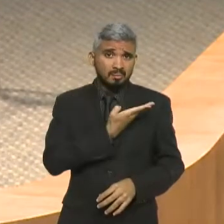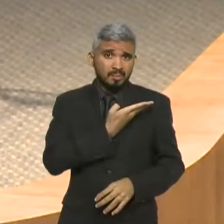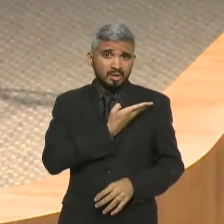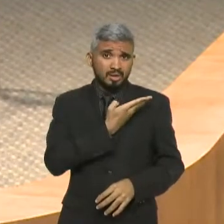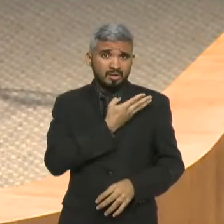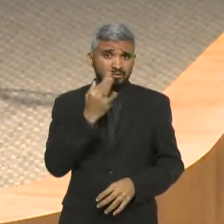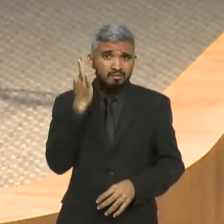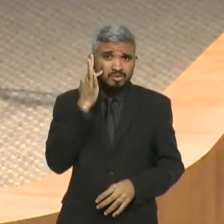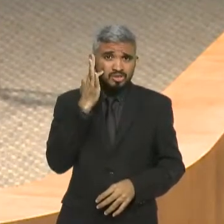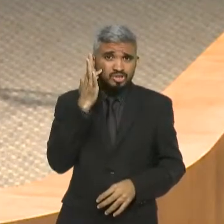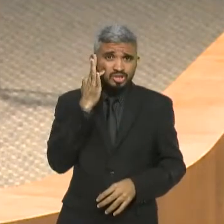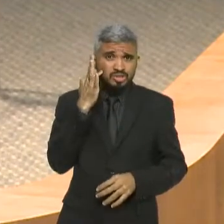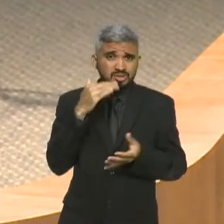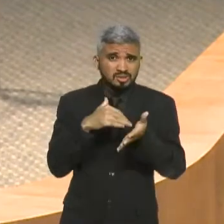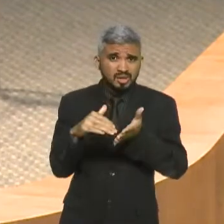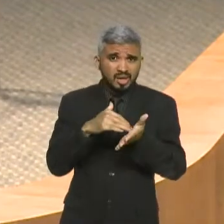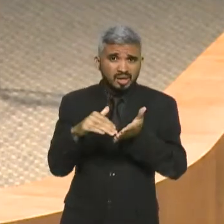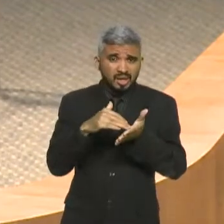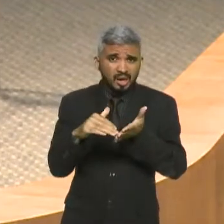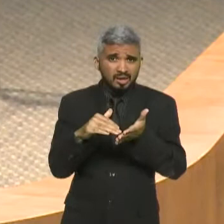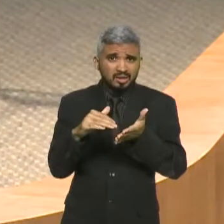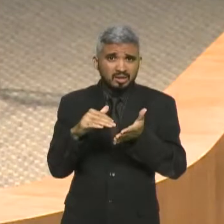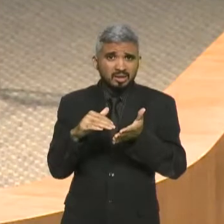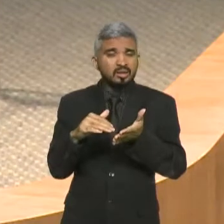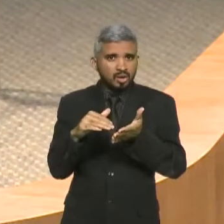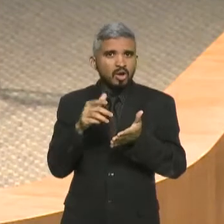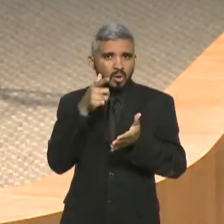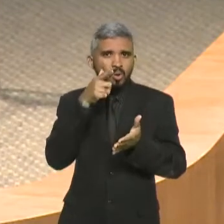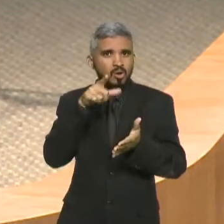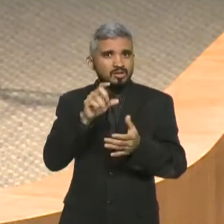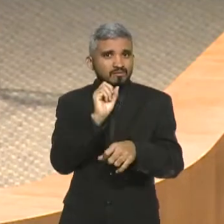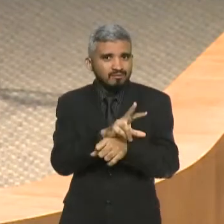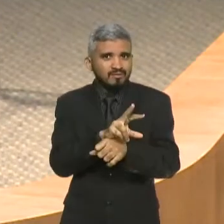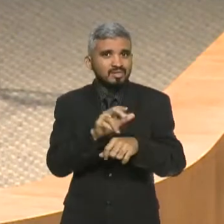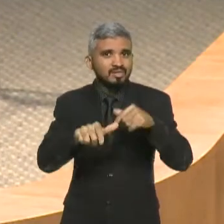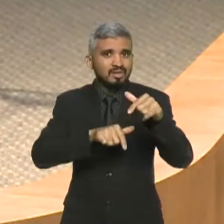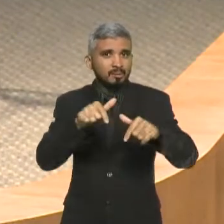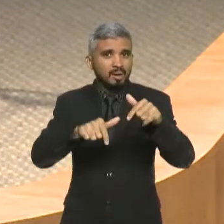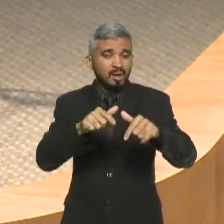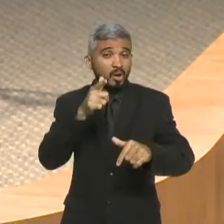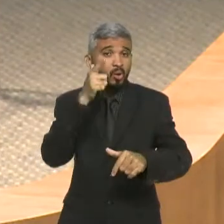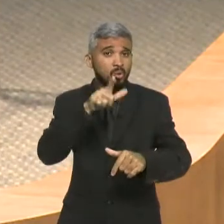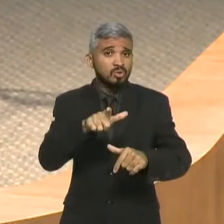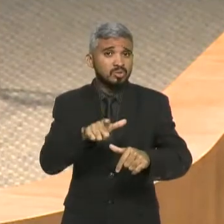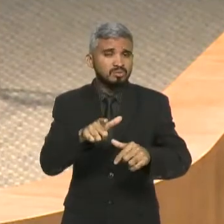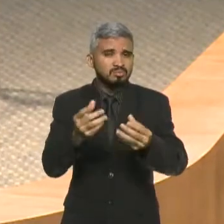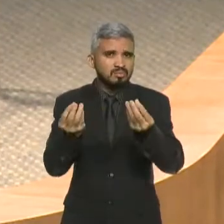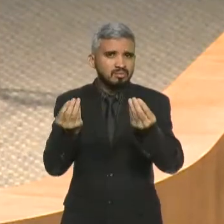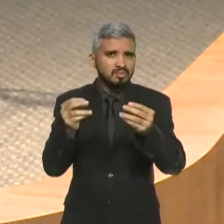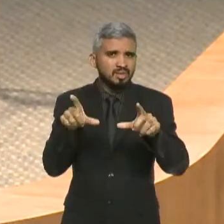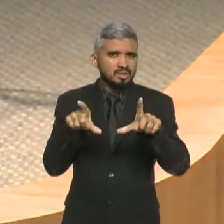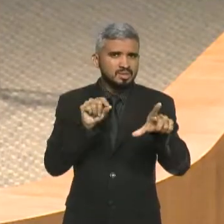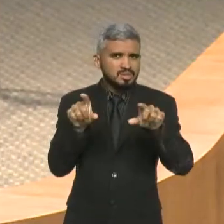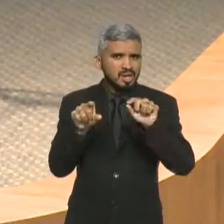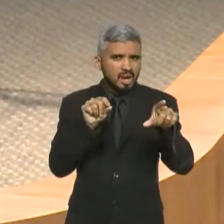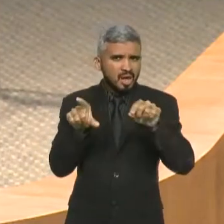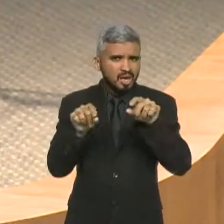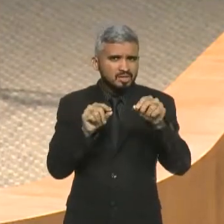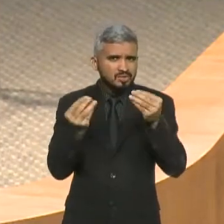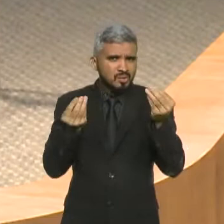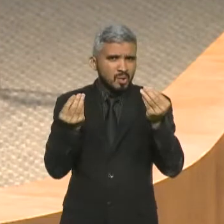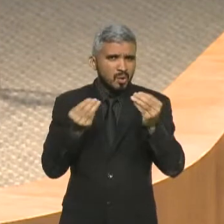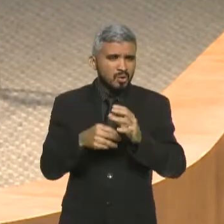algum secretário de governo, consegue uma vaguinha. Mas não é seletivo? Não tem que analisar o